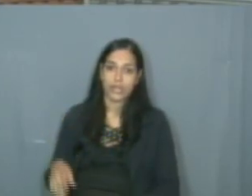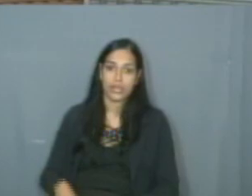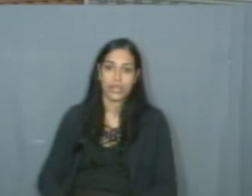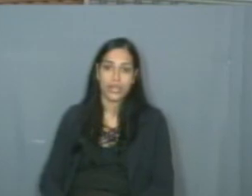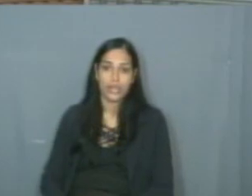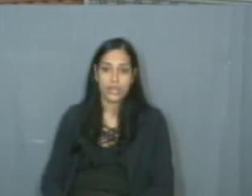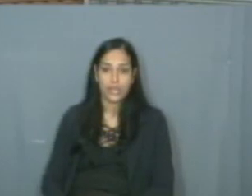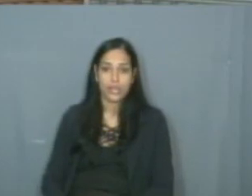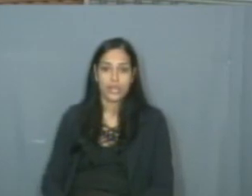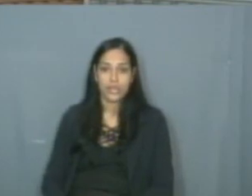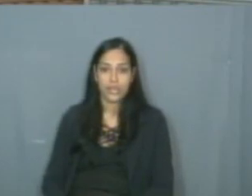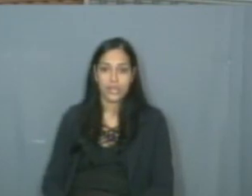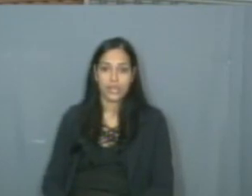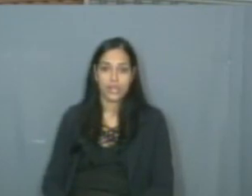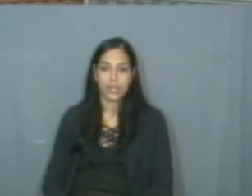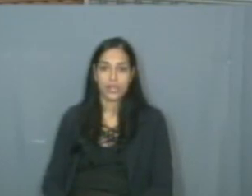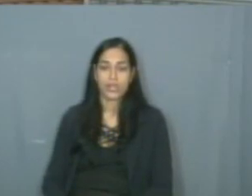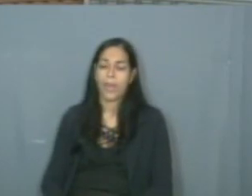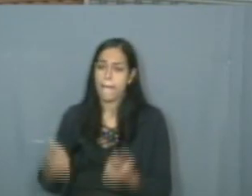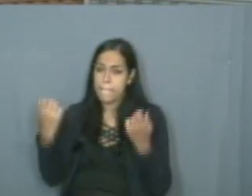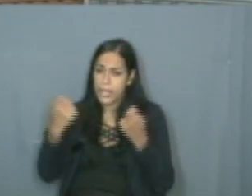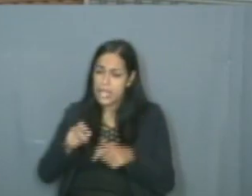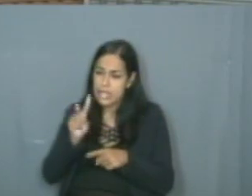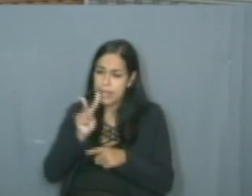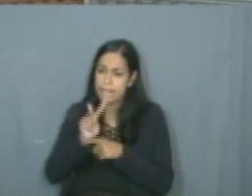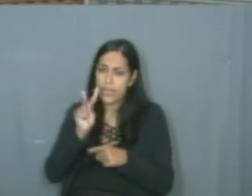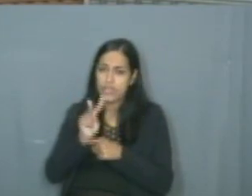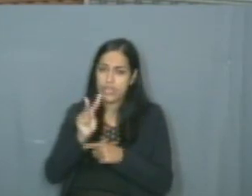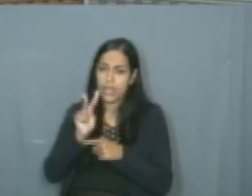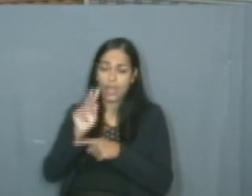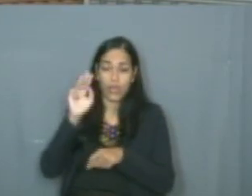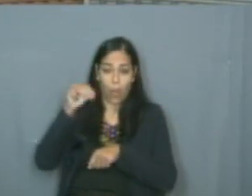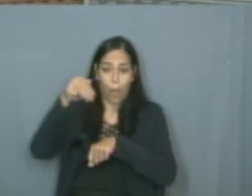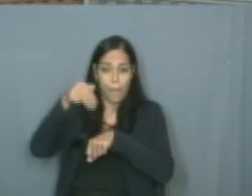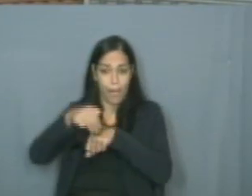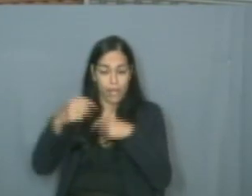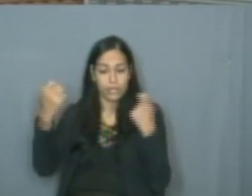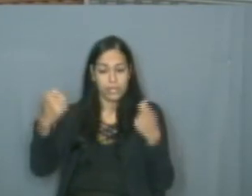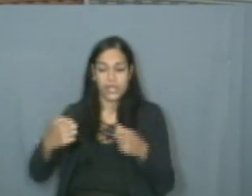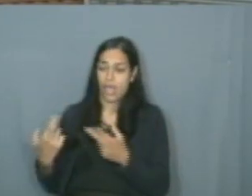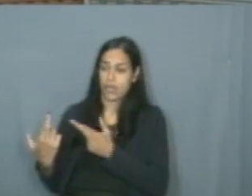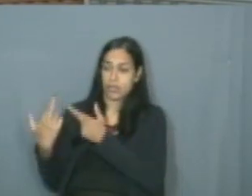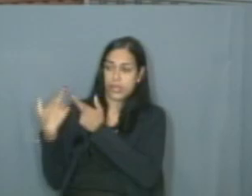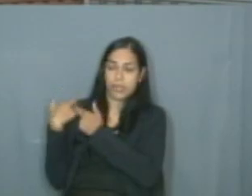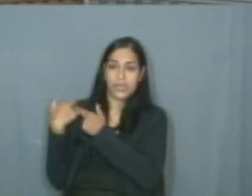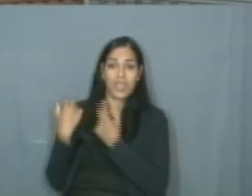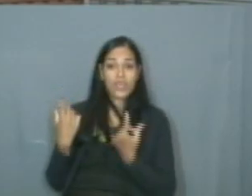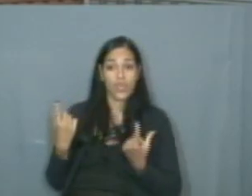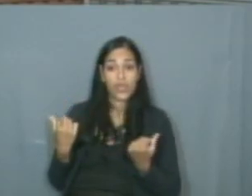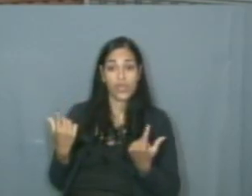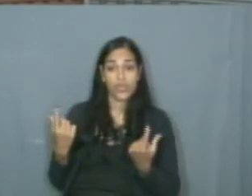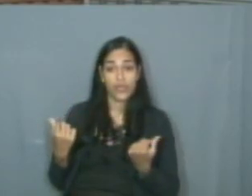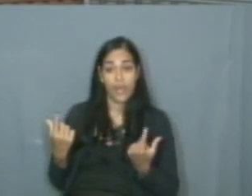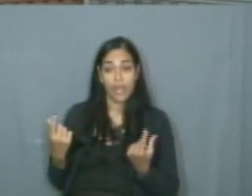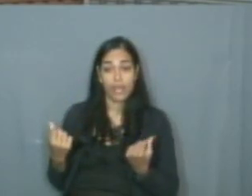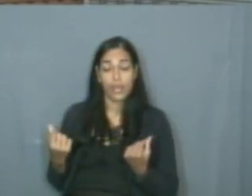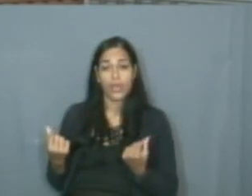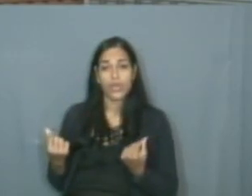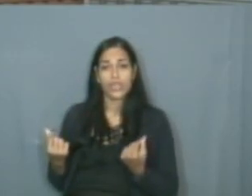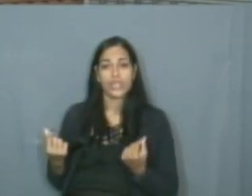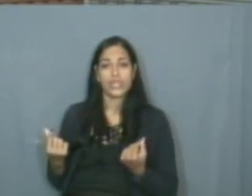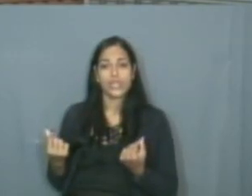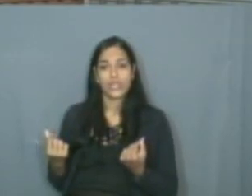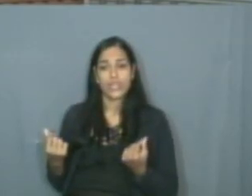pensionistas. Que seja apurado com muito rigor, que os culpados sejam responsabilizados e que os valores desviados